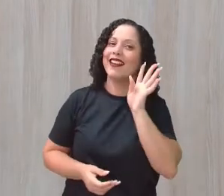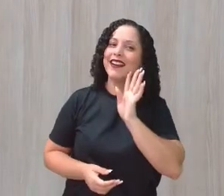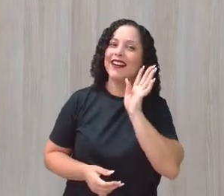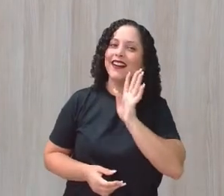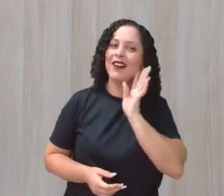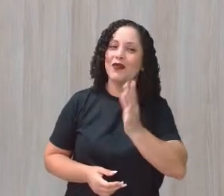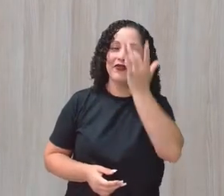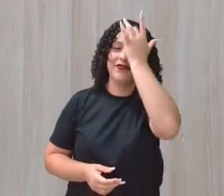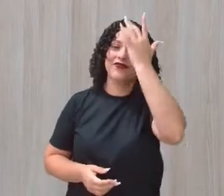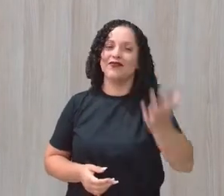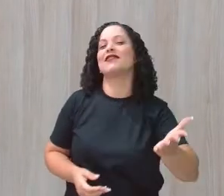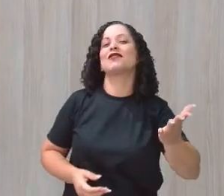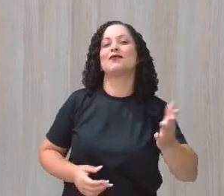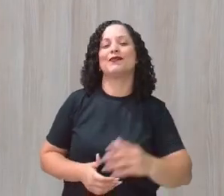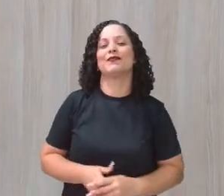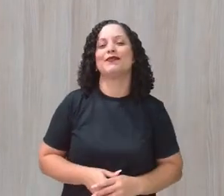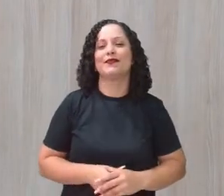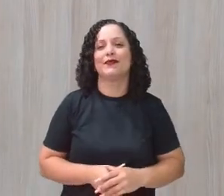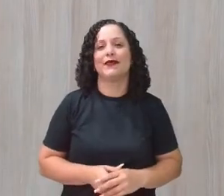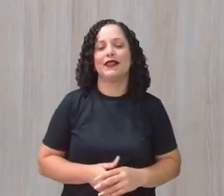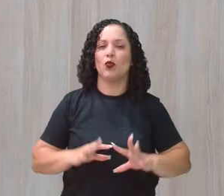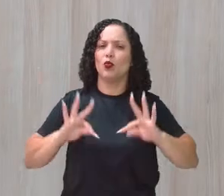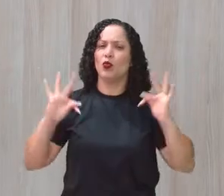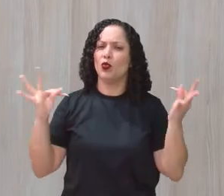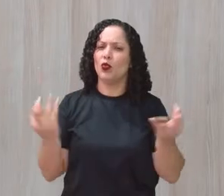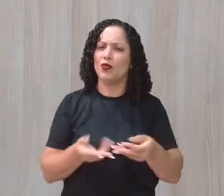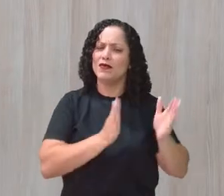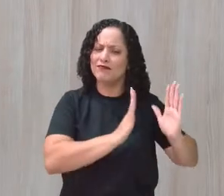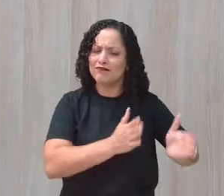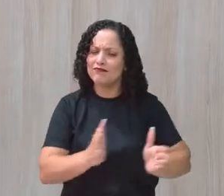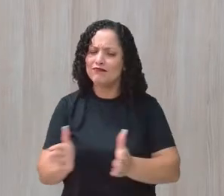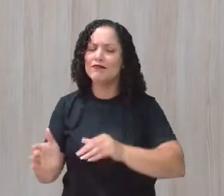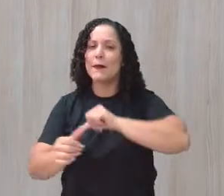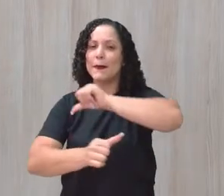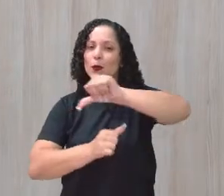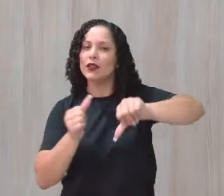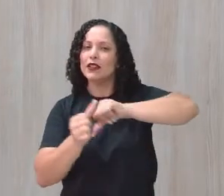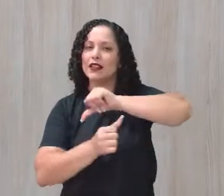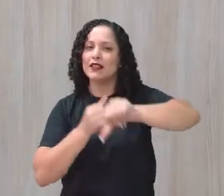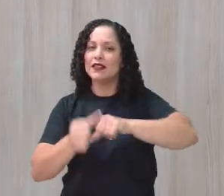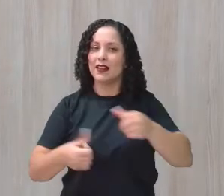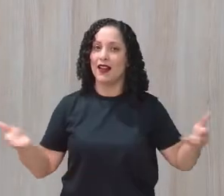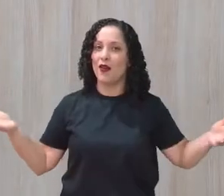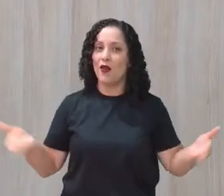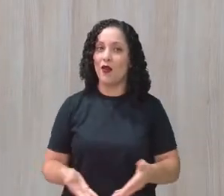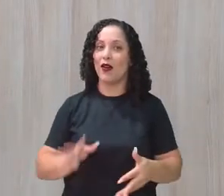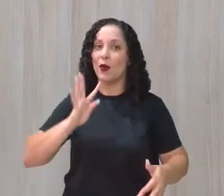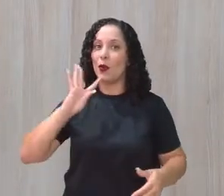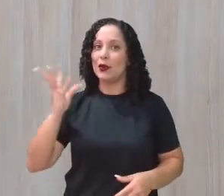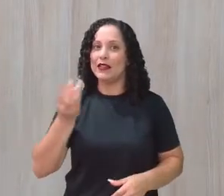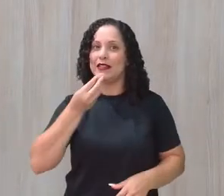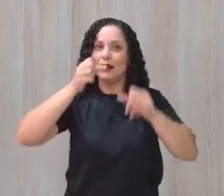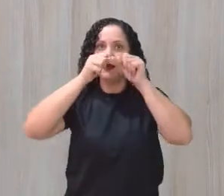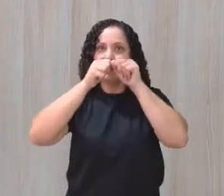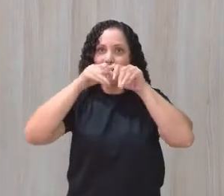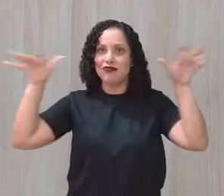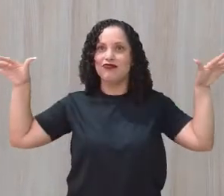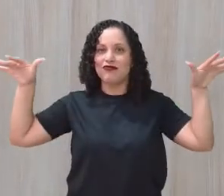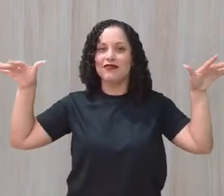Então, toda essa modificação no ensino veio para agregar conhecimento,